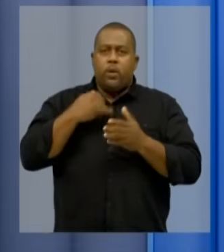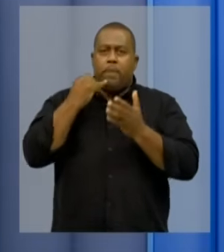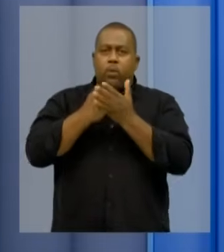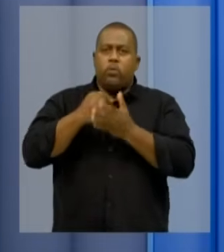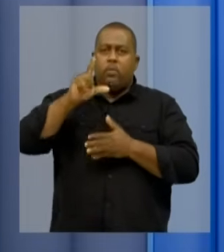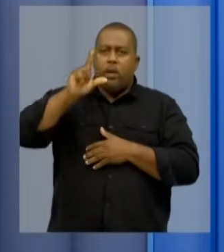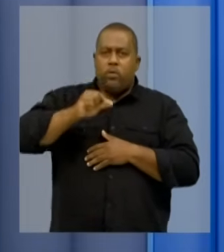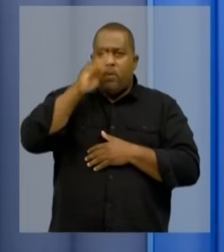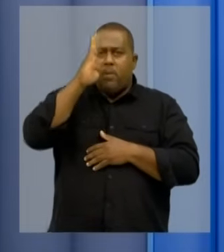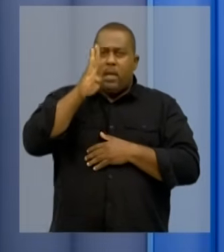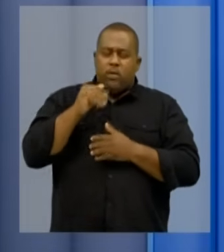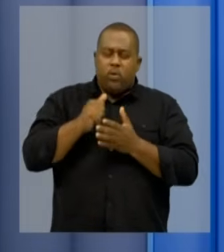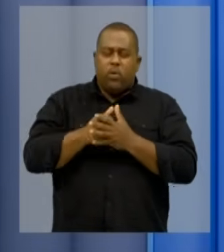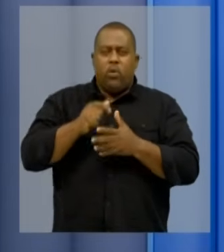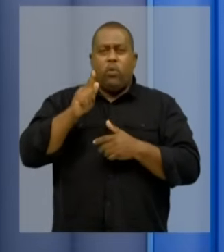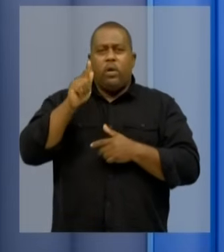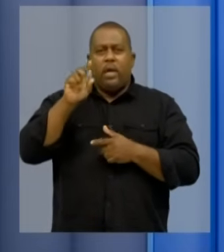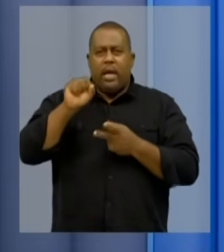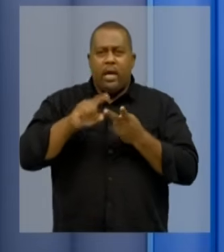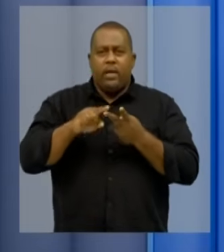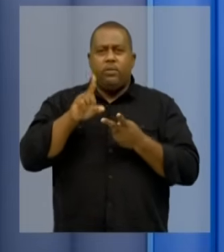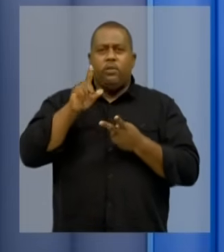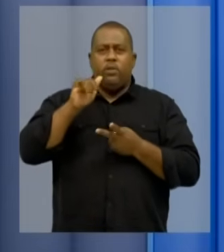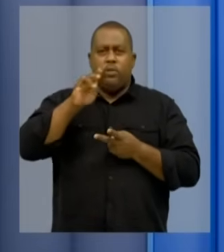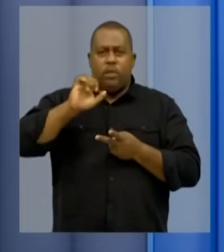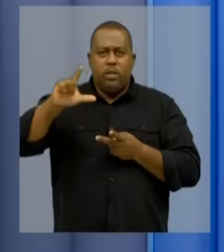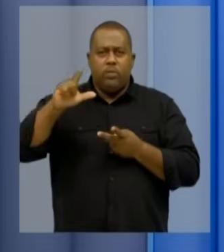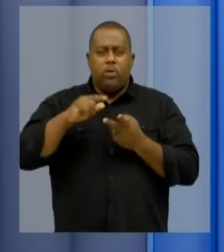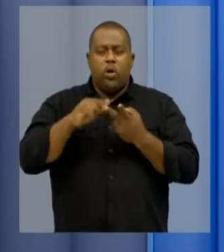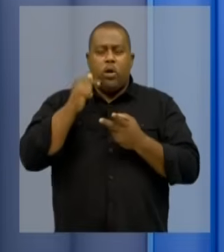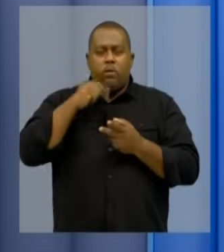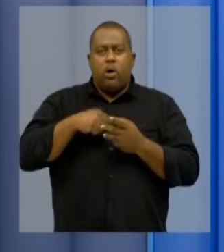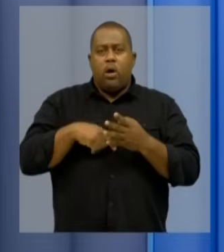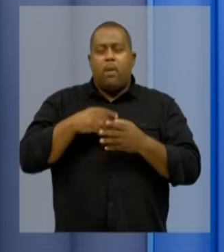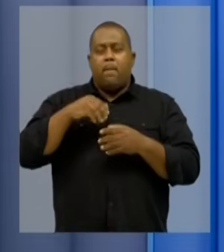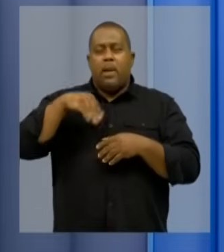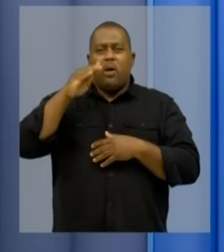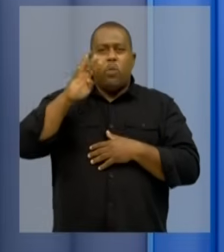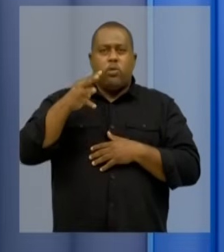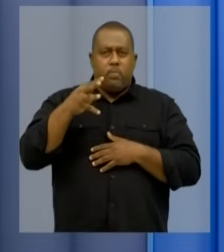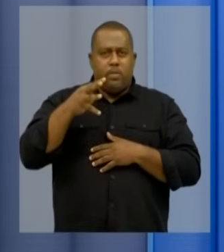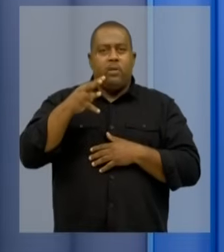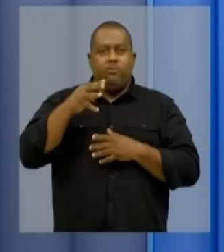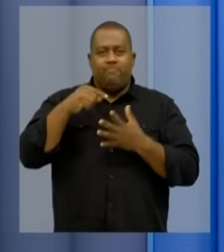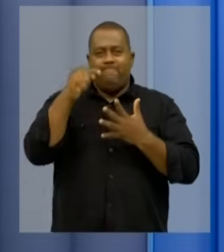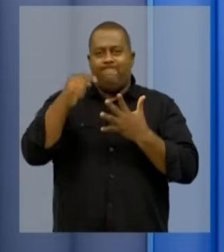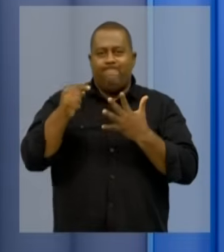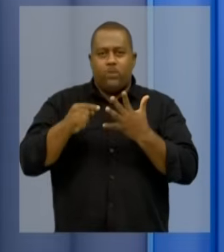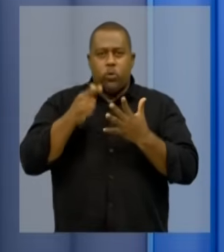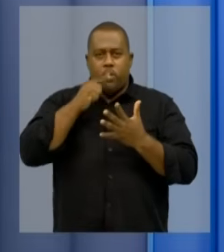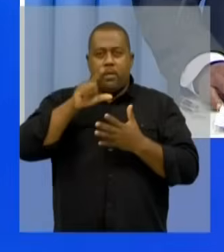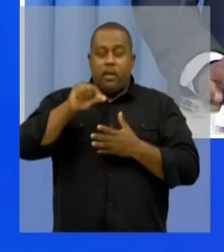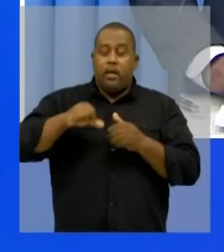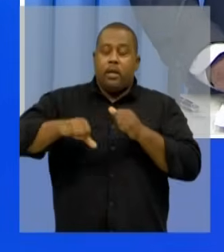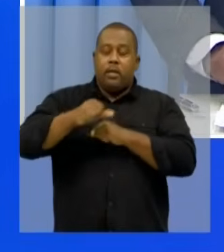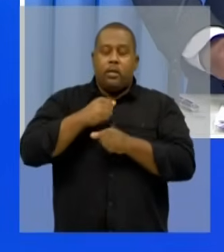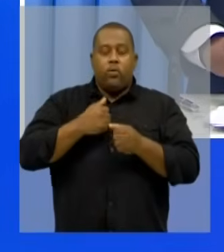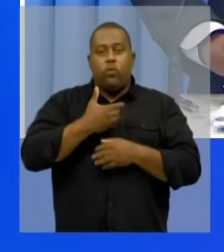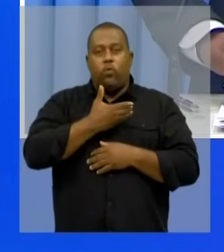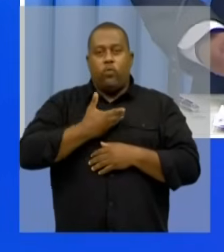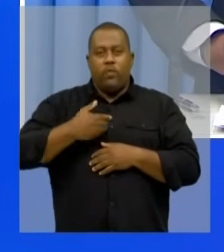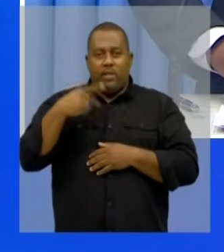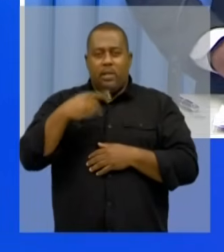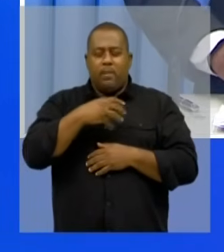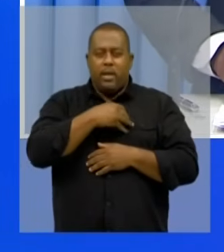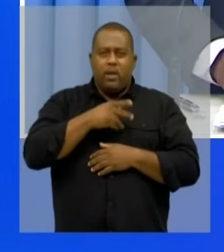zerou o imposto do diesel, baixou imposto em mais de 4 mil itens. Já o governo da Bahia mantém um dos impostos mais altos no